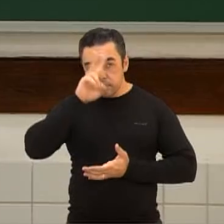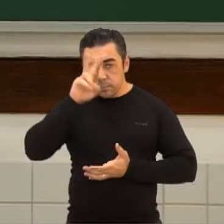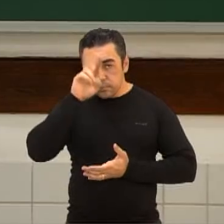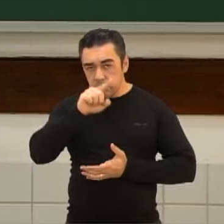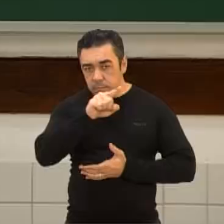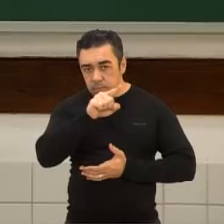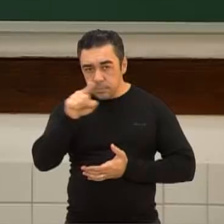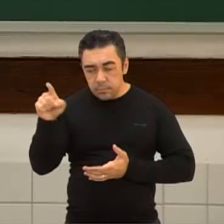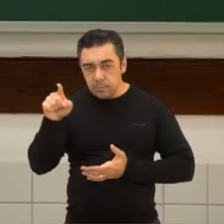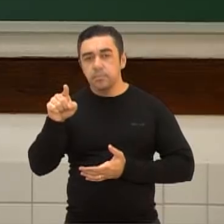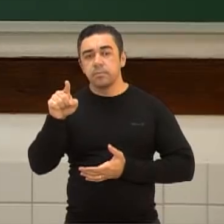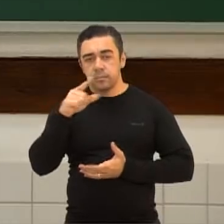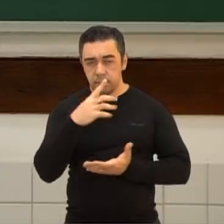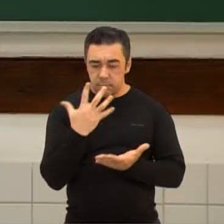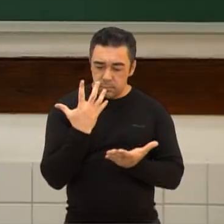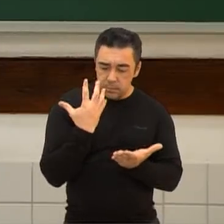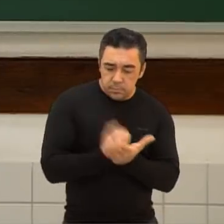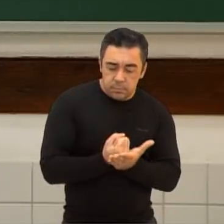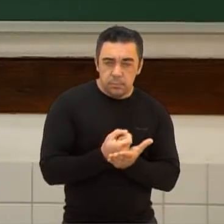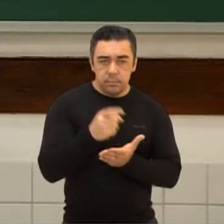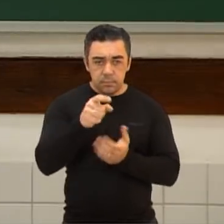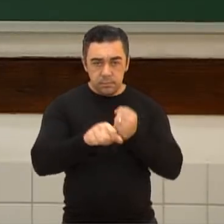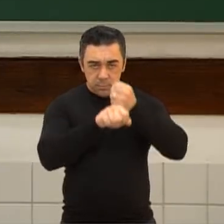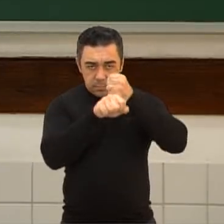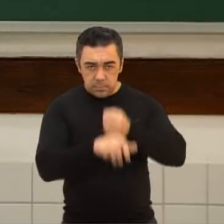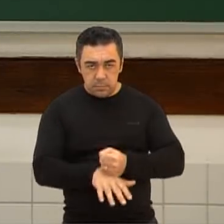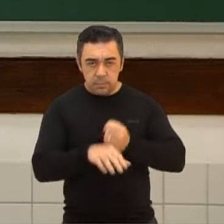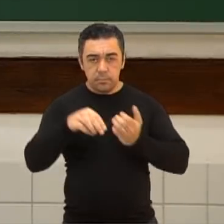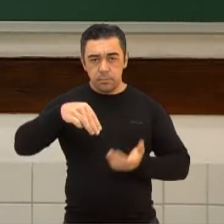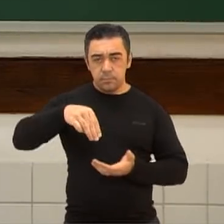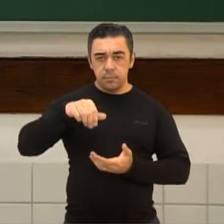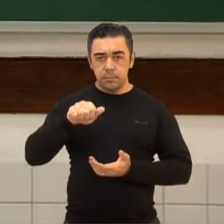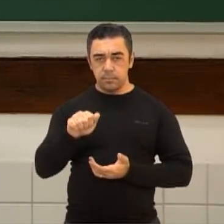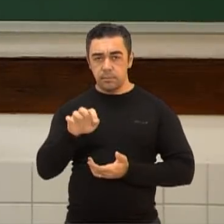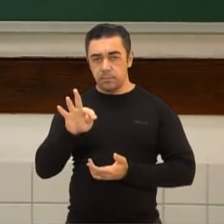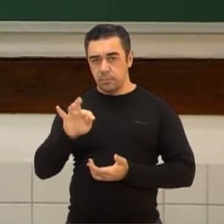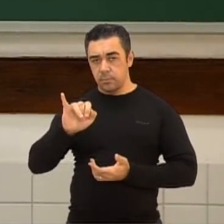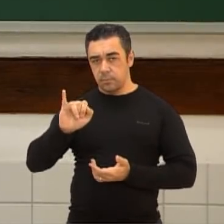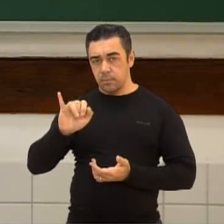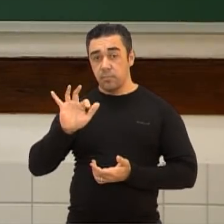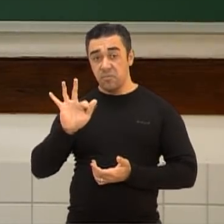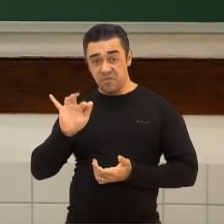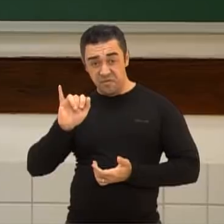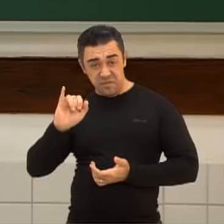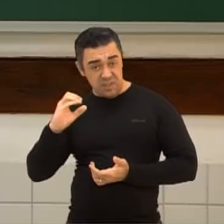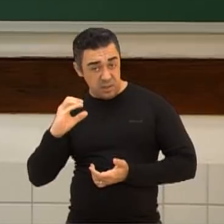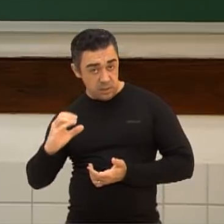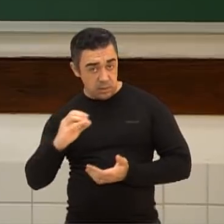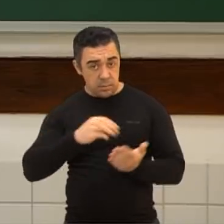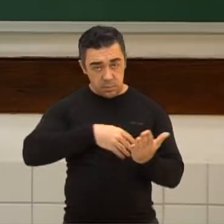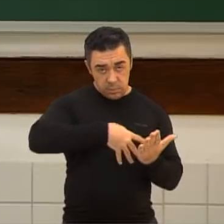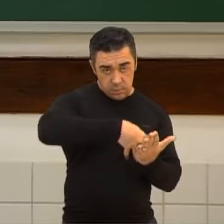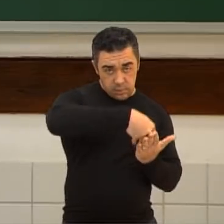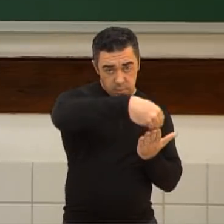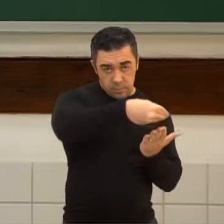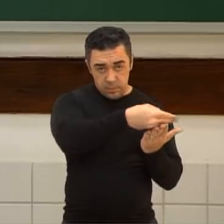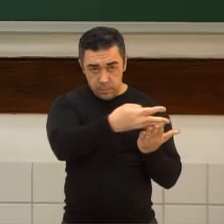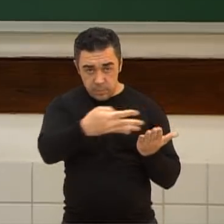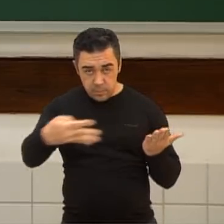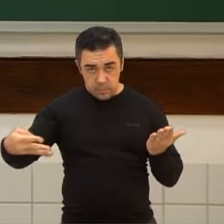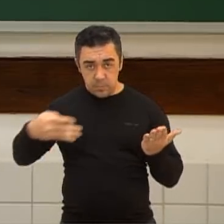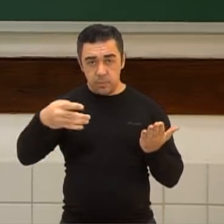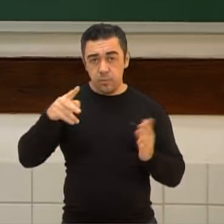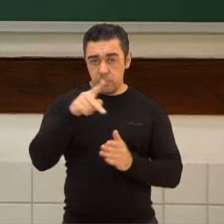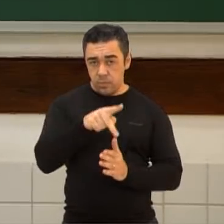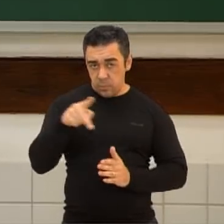lembrem-se de abaixar, né, o Matifique, falar com seu professor para ele te ajudar, né, lá na